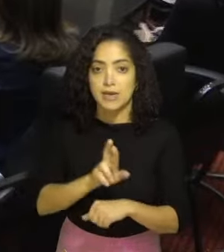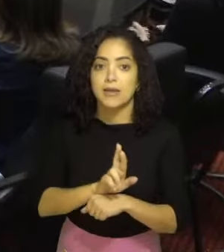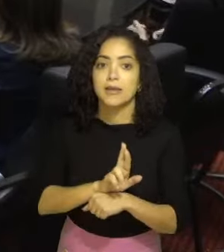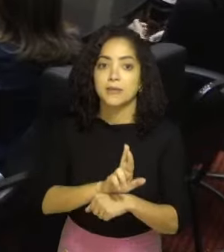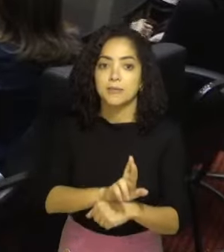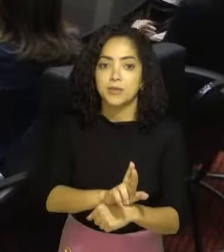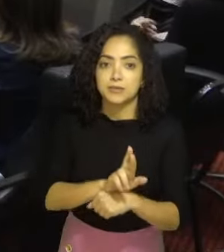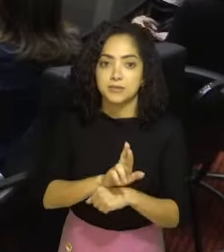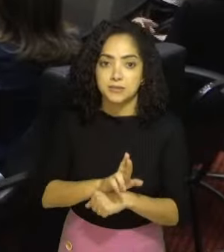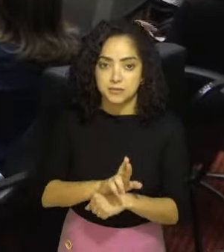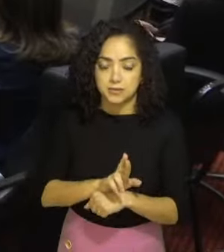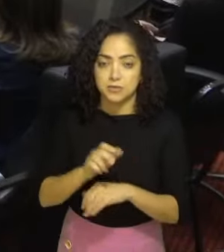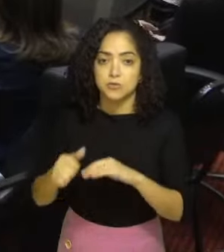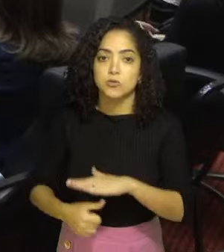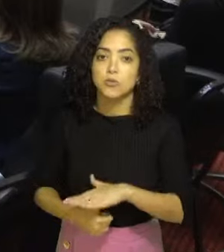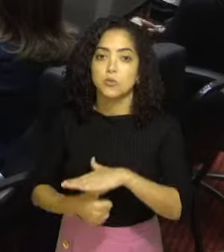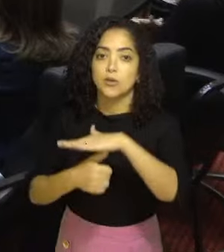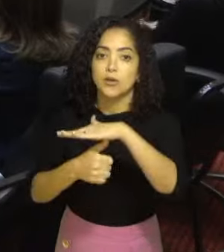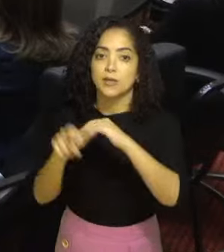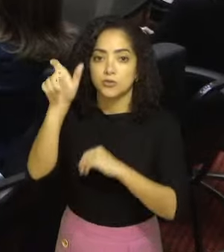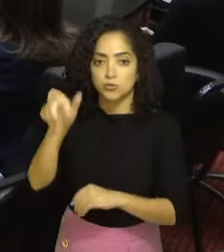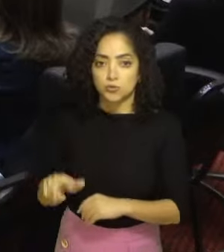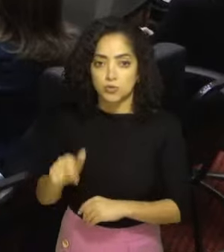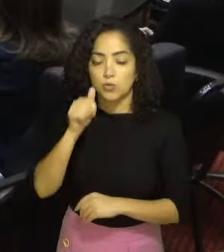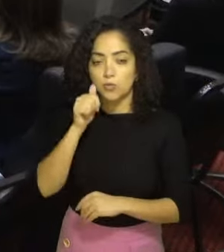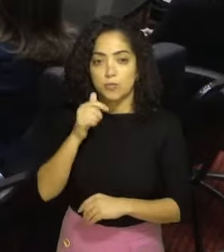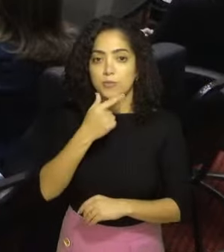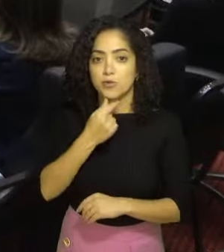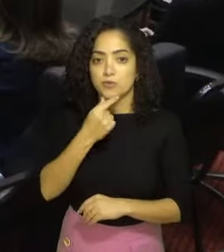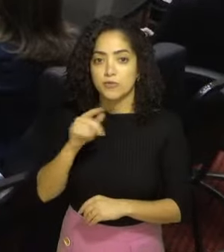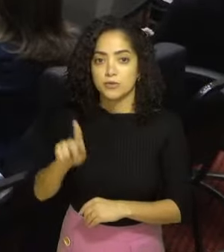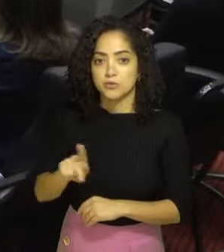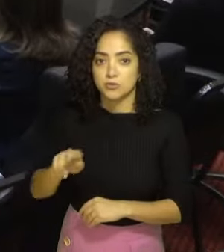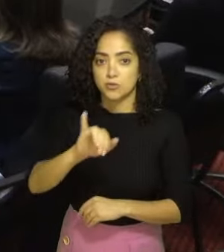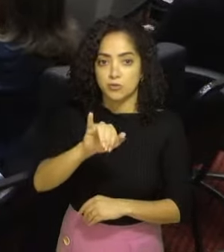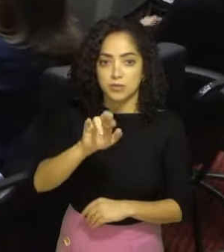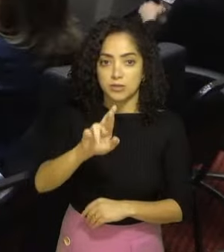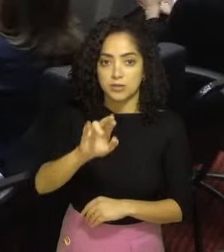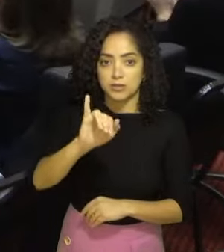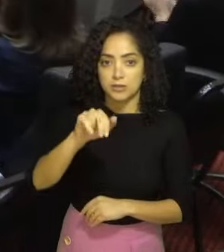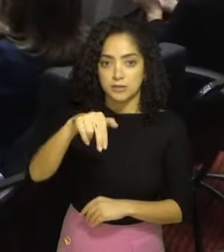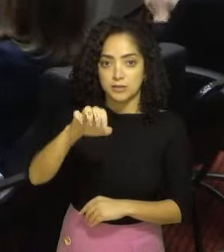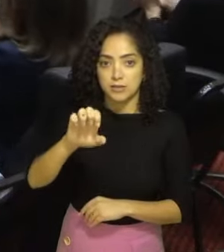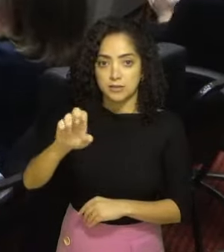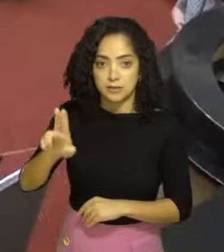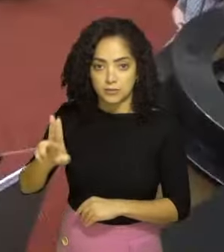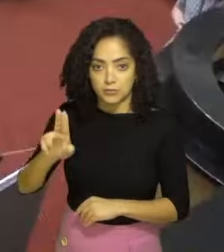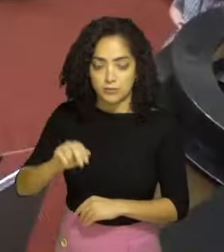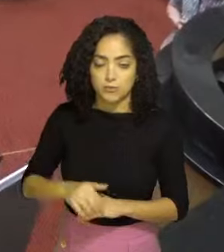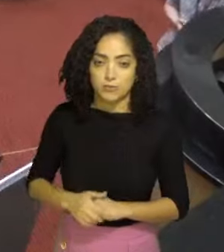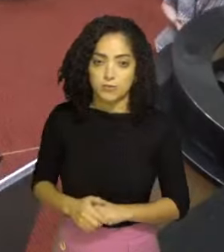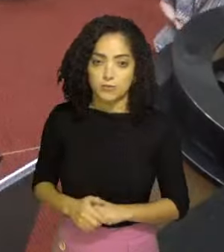representando o magnífico reitor, professor doutor Irineu Manuel de Souza.